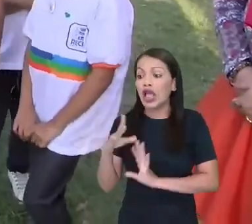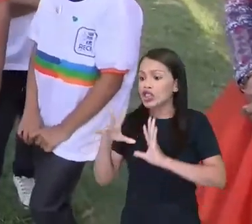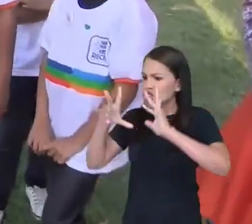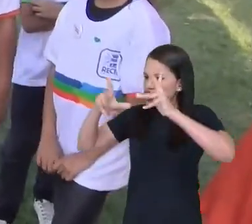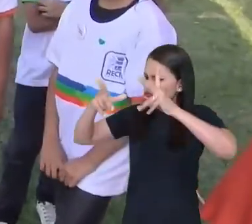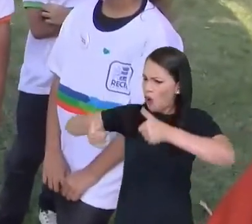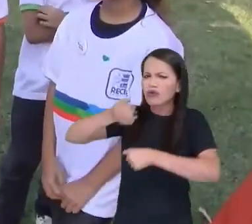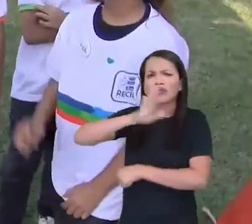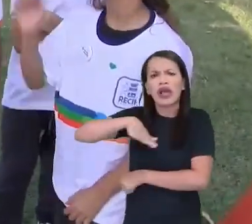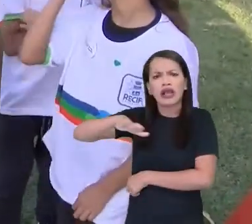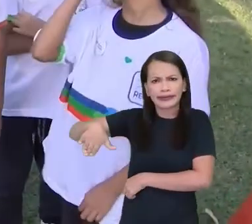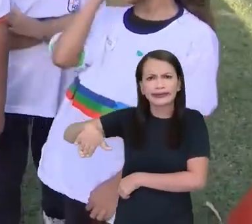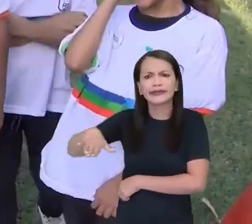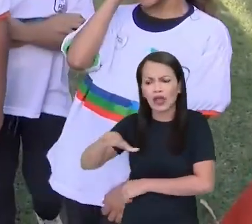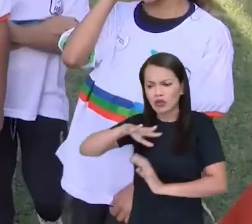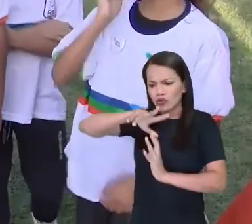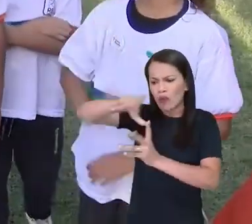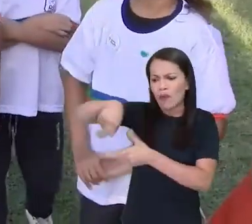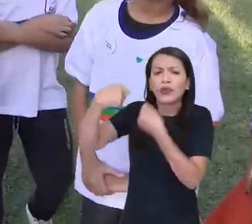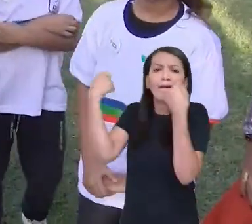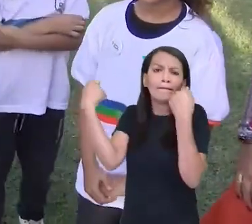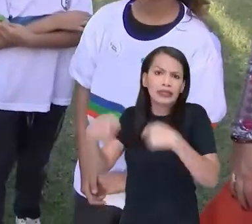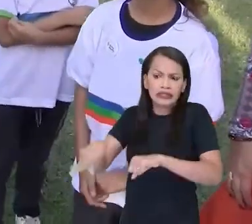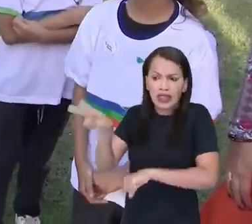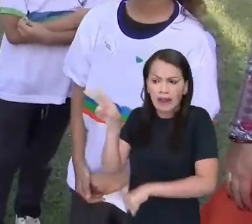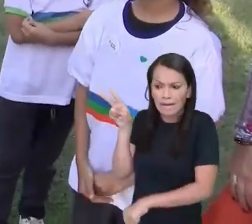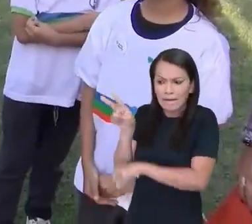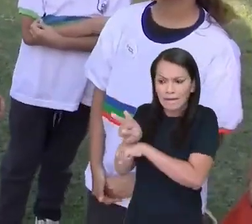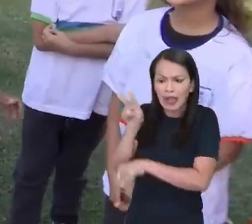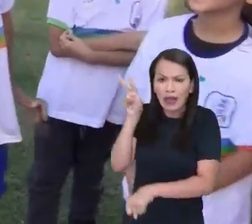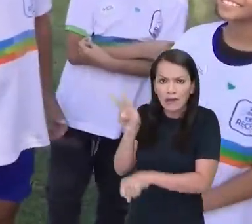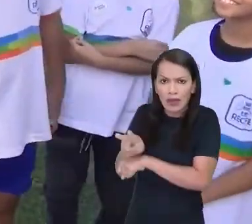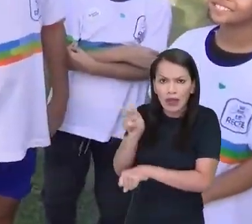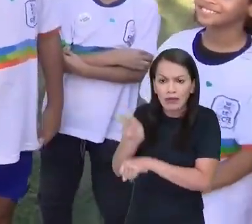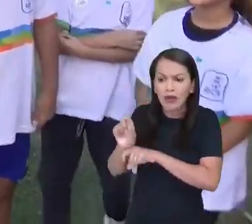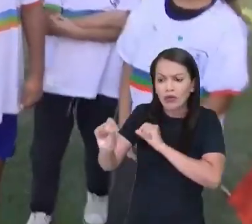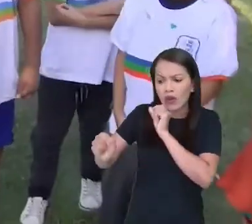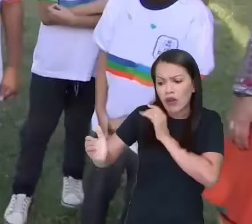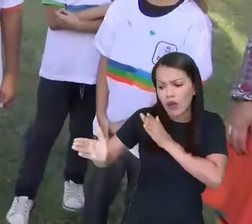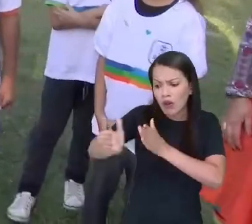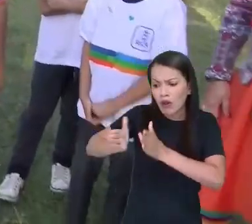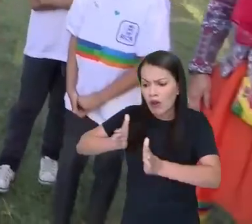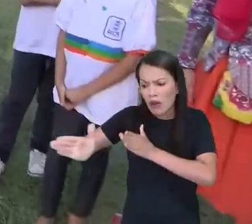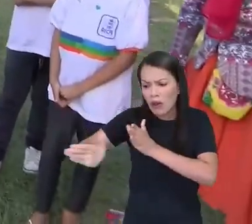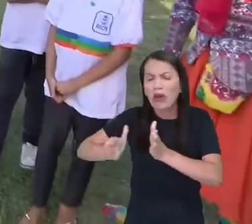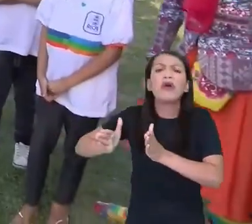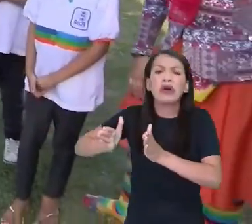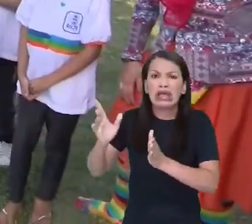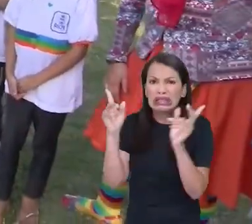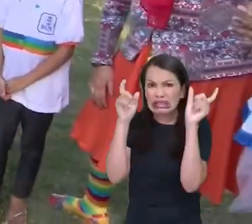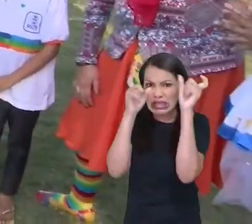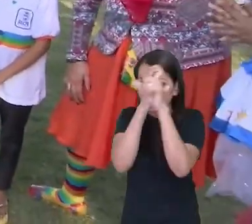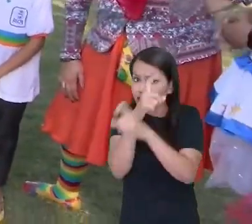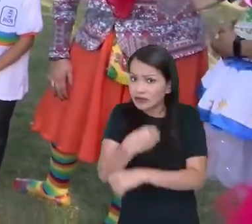ser bem protegida. Contra os rigores do tempo, contra os rigores da